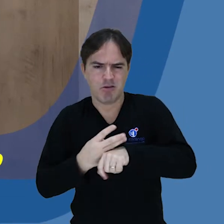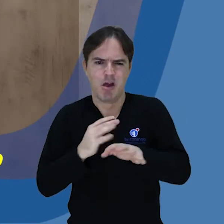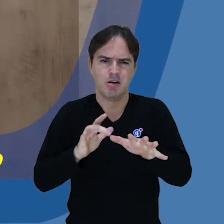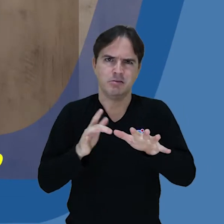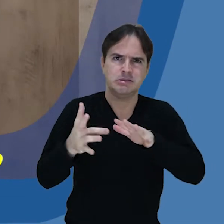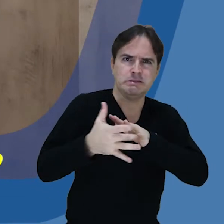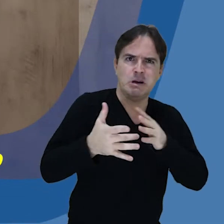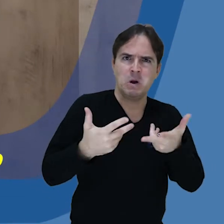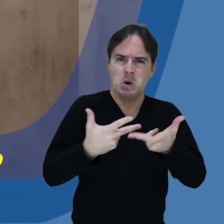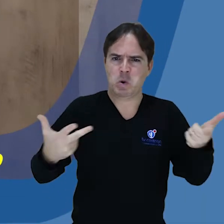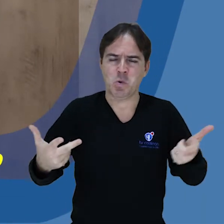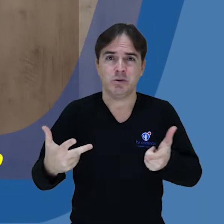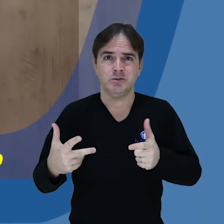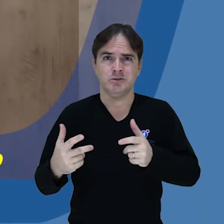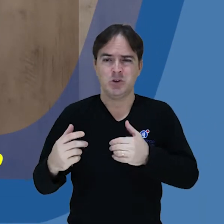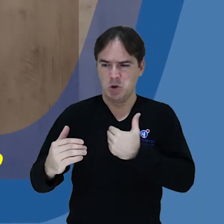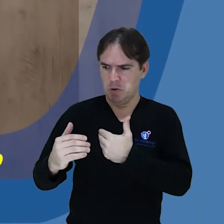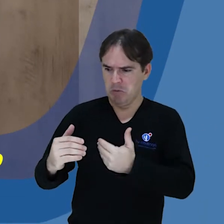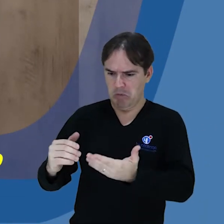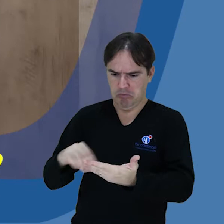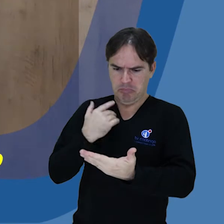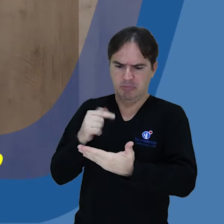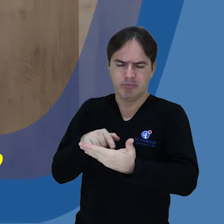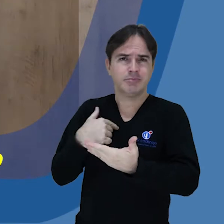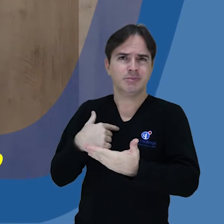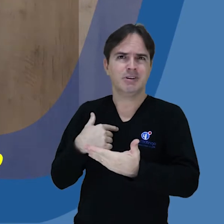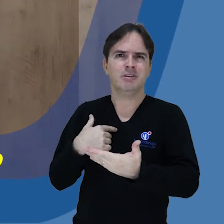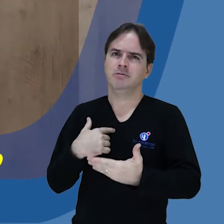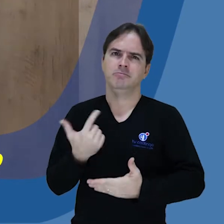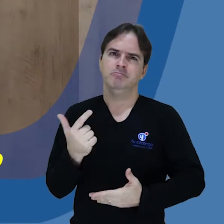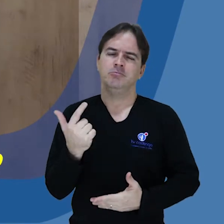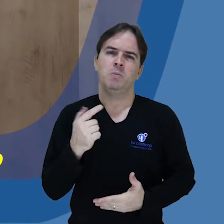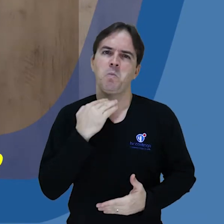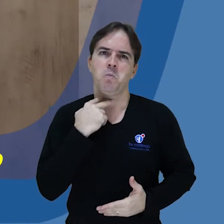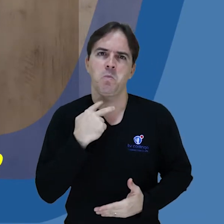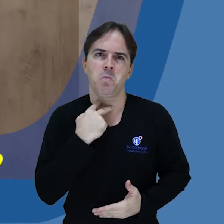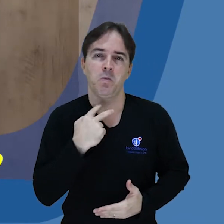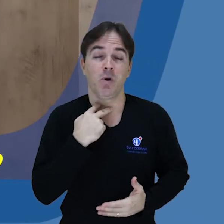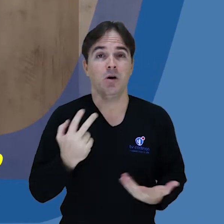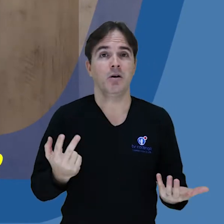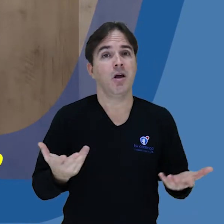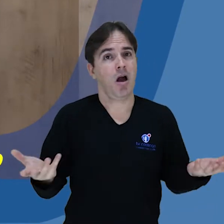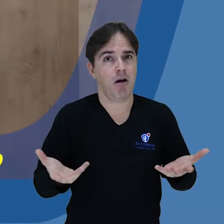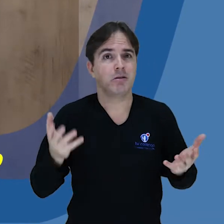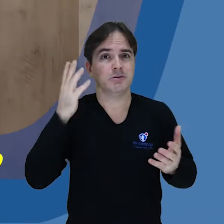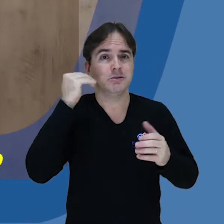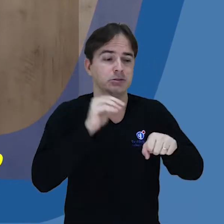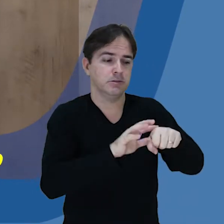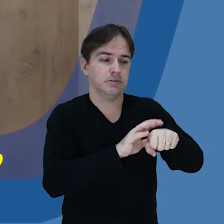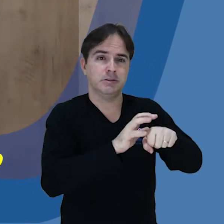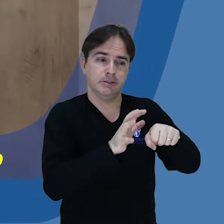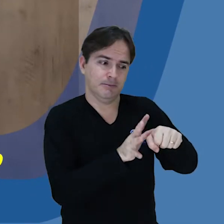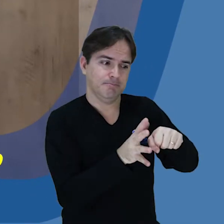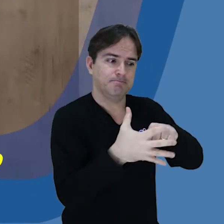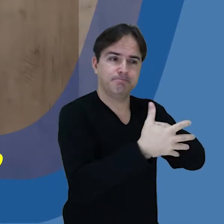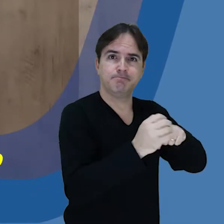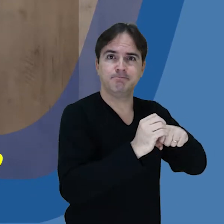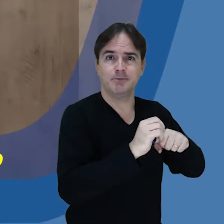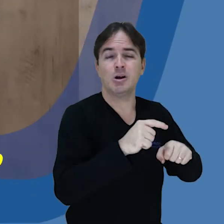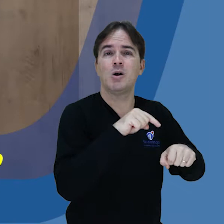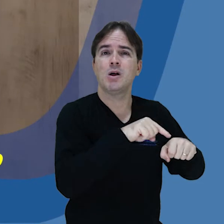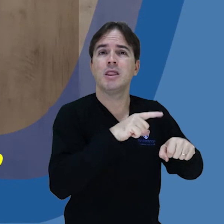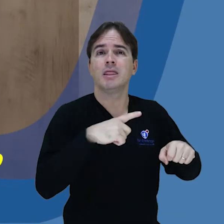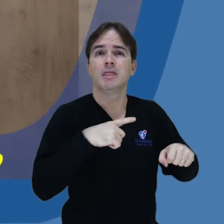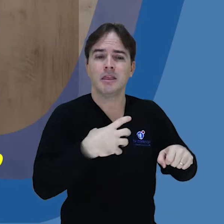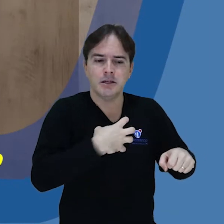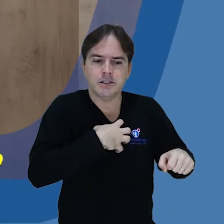sociais. Precisamos buscar a orientação correta. Tá? Especificamente agora em relação ao Covid, a Covid-19, os sintomas são